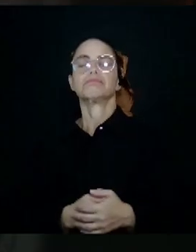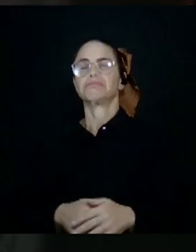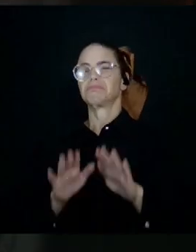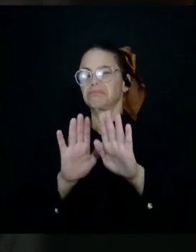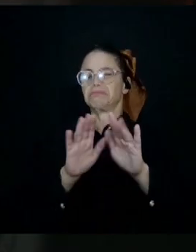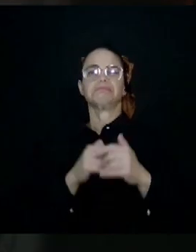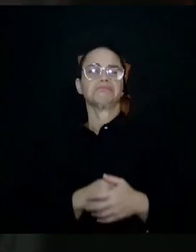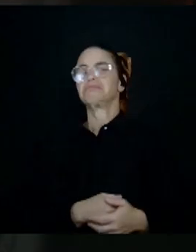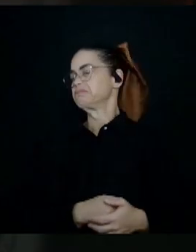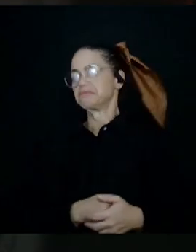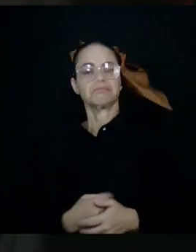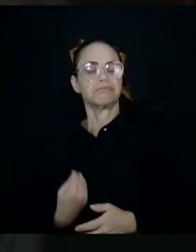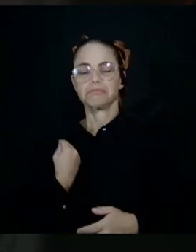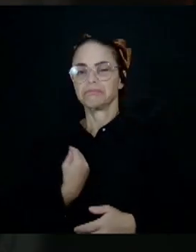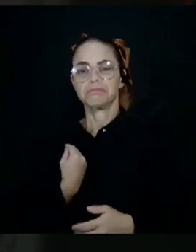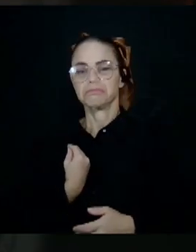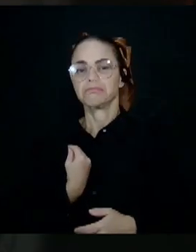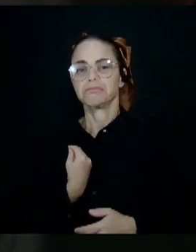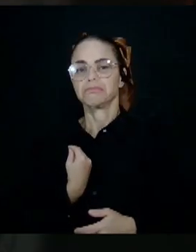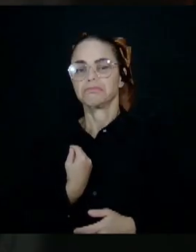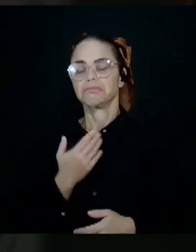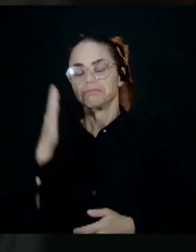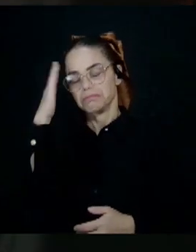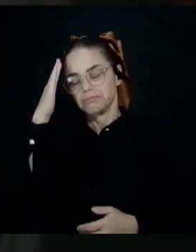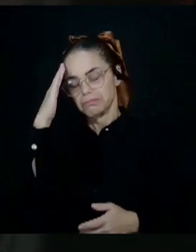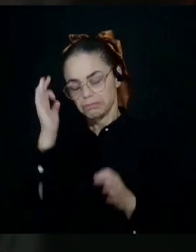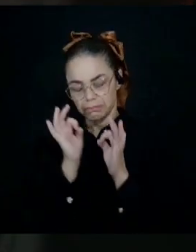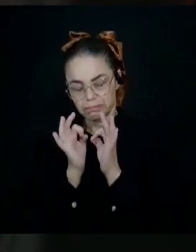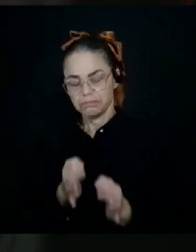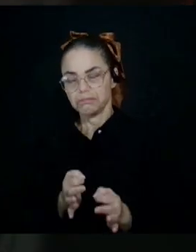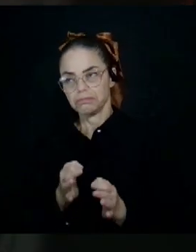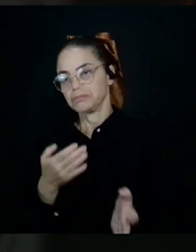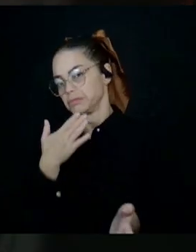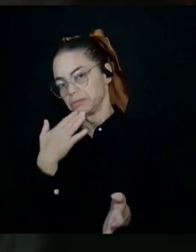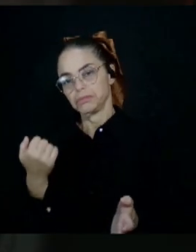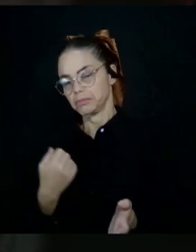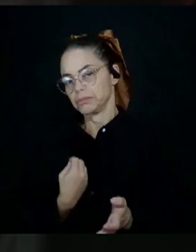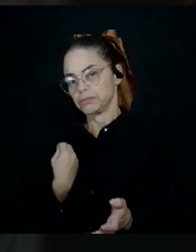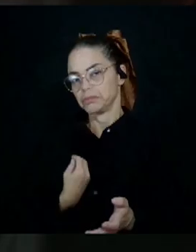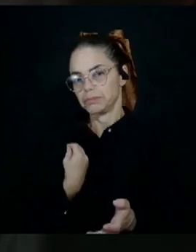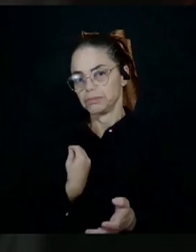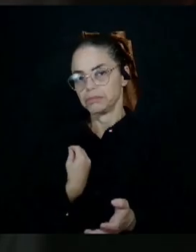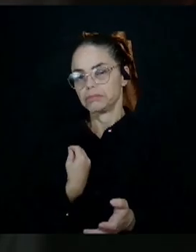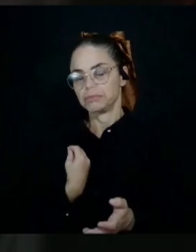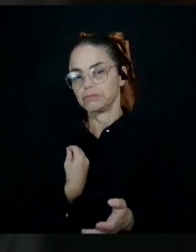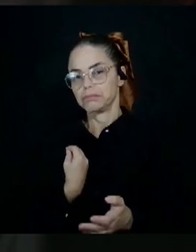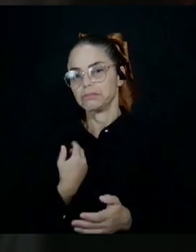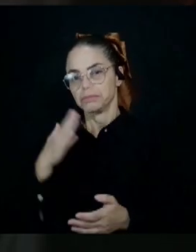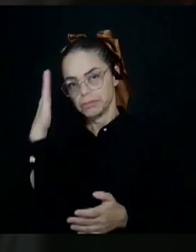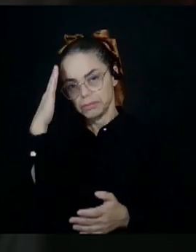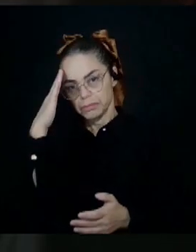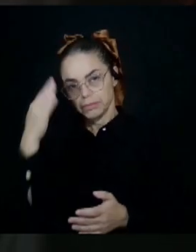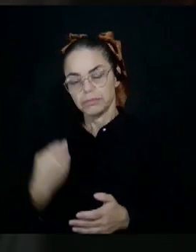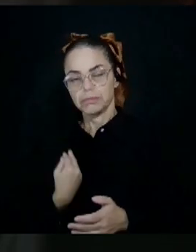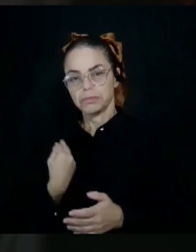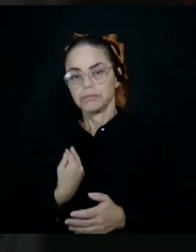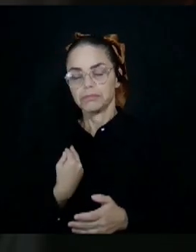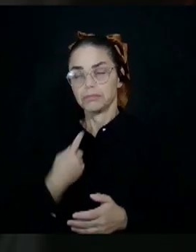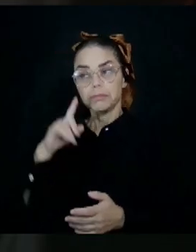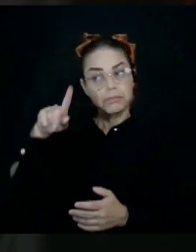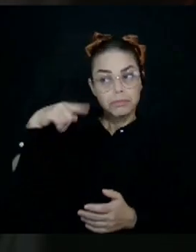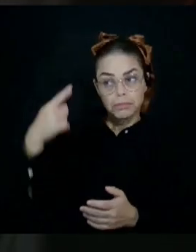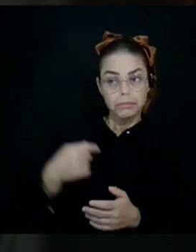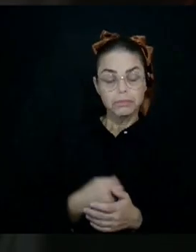da forma que eu entendo que seja a melhor forma de se viver, na minha concepção, do meu jeito, eu estou vivendo para o outro". E quando a gente está falando aqui